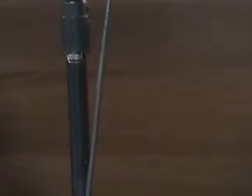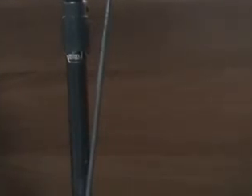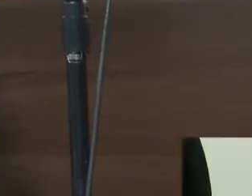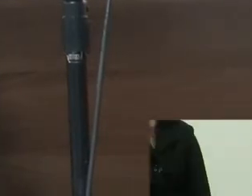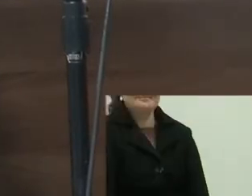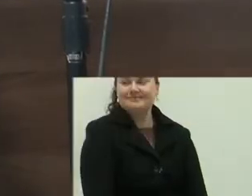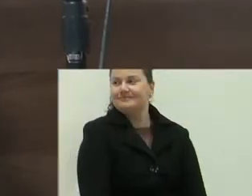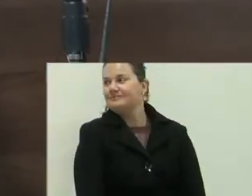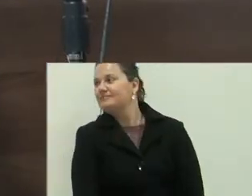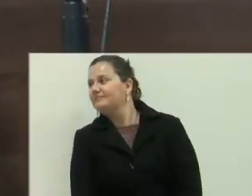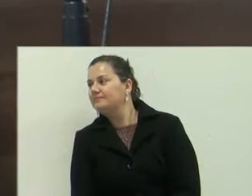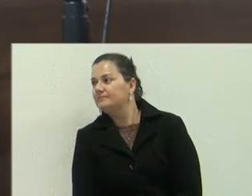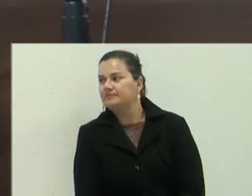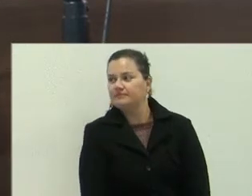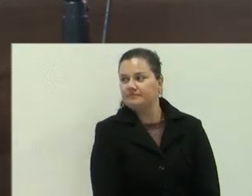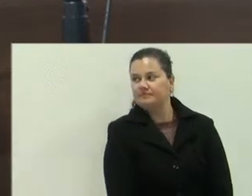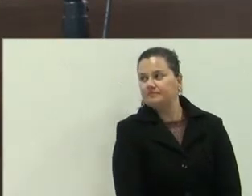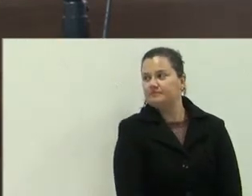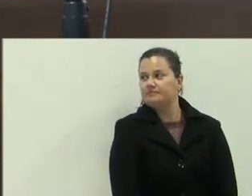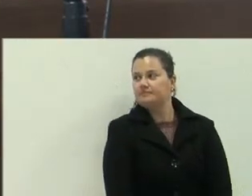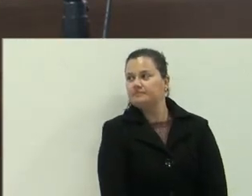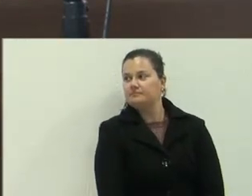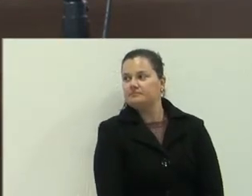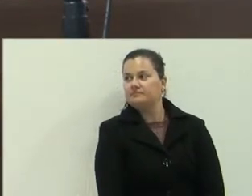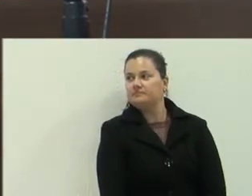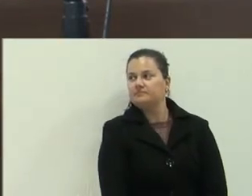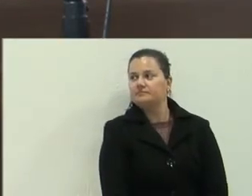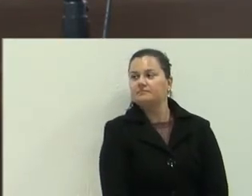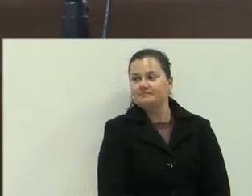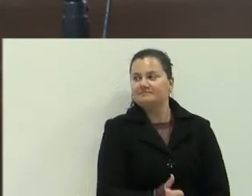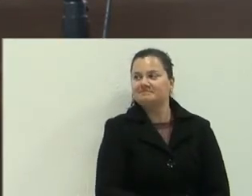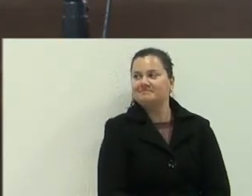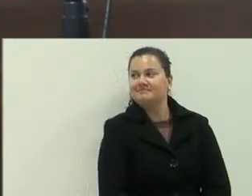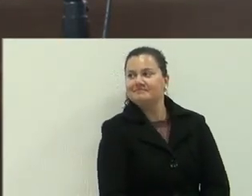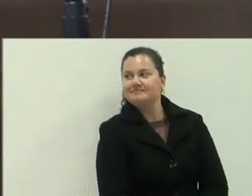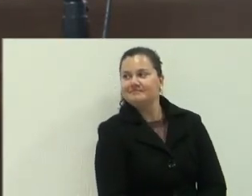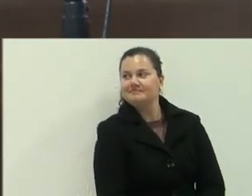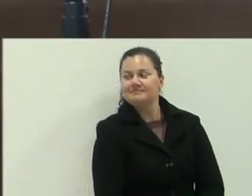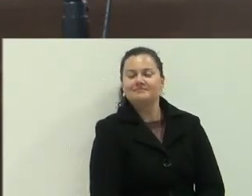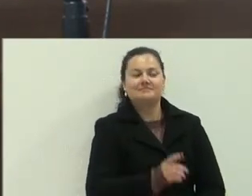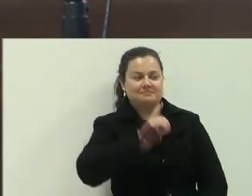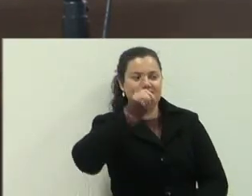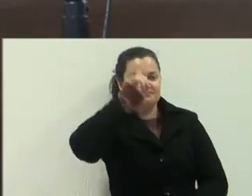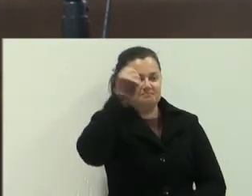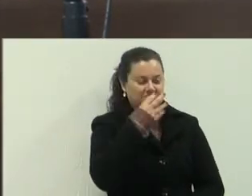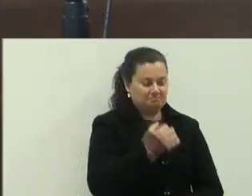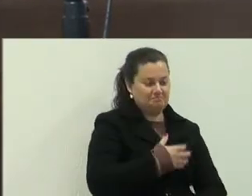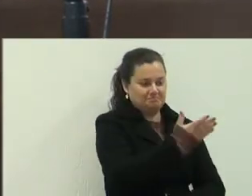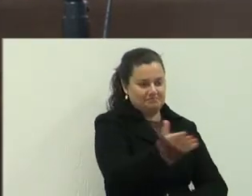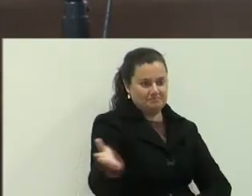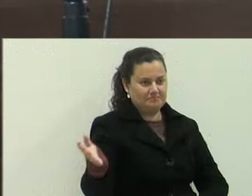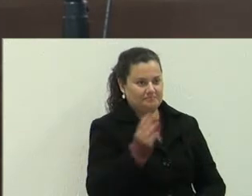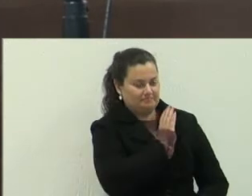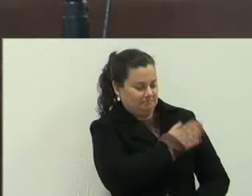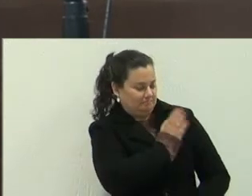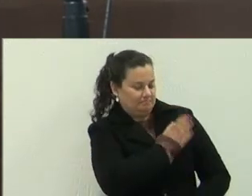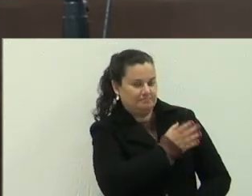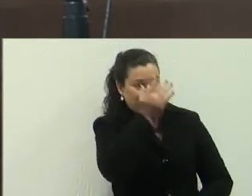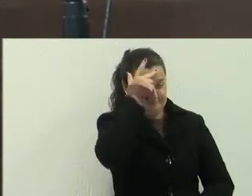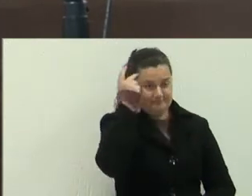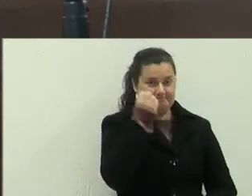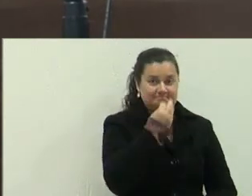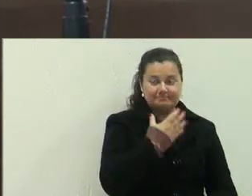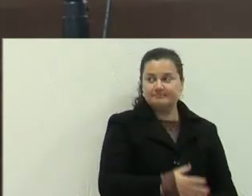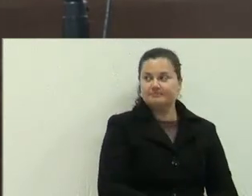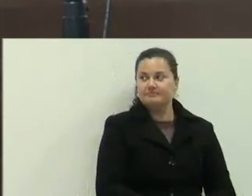Deus é bom para os corações retos e o Senhor para com aqueles que têm o coração puro. Contudo,